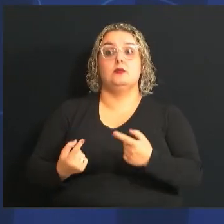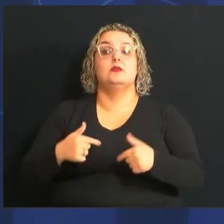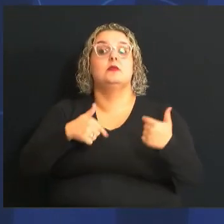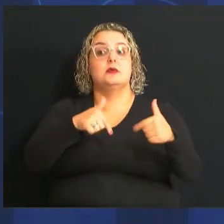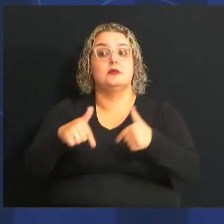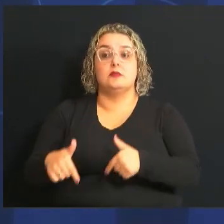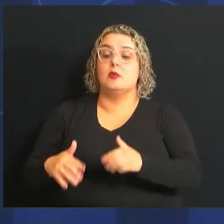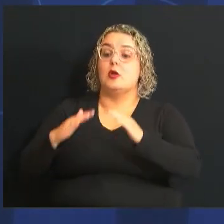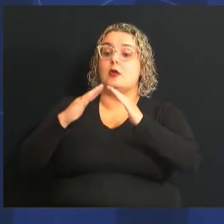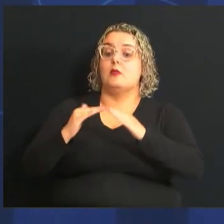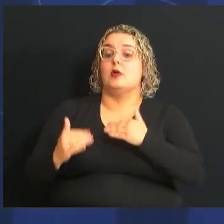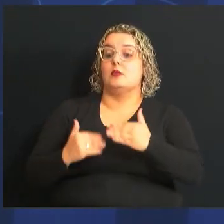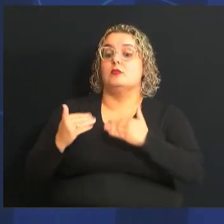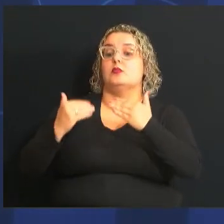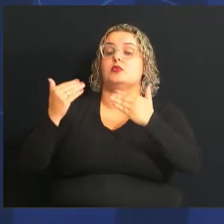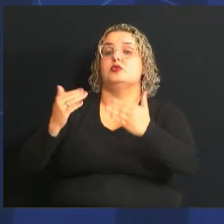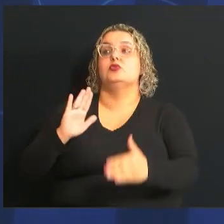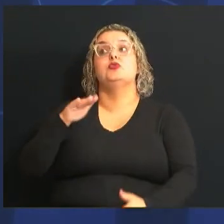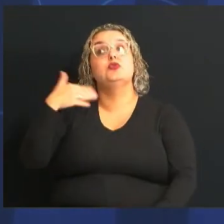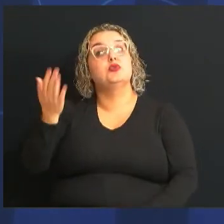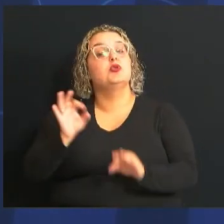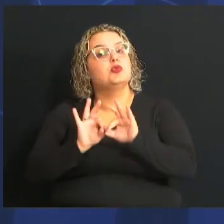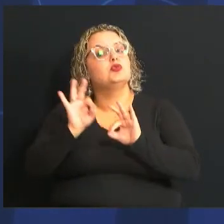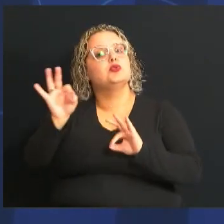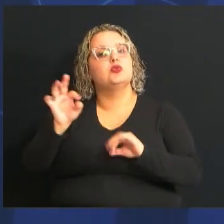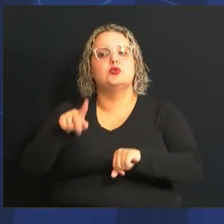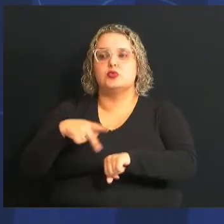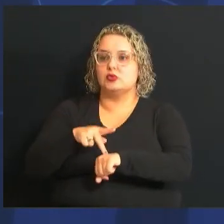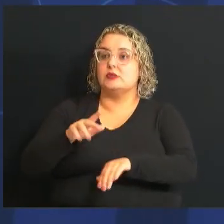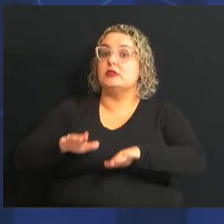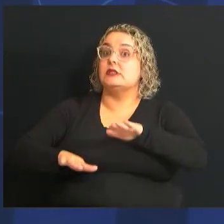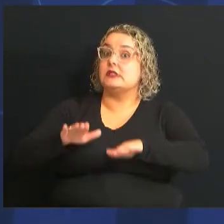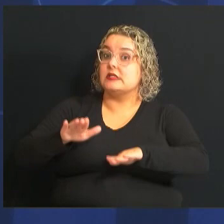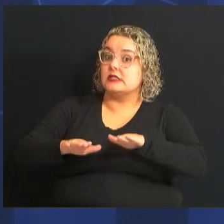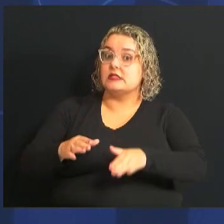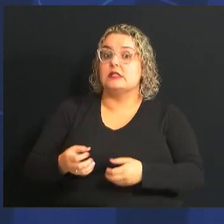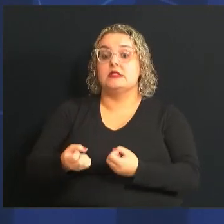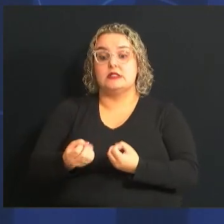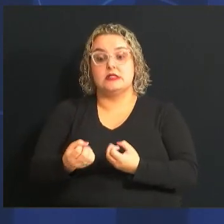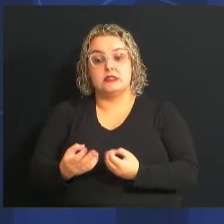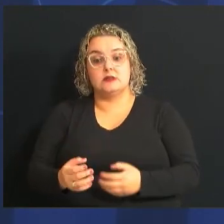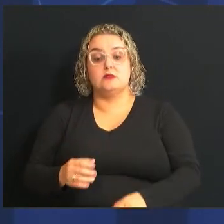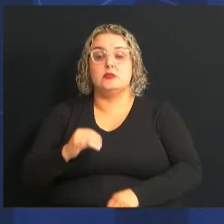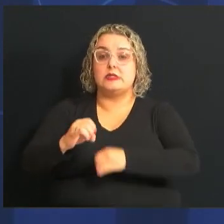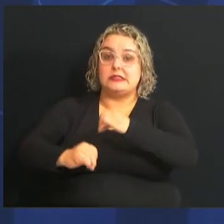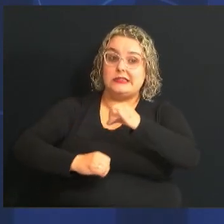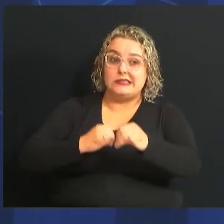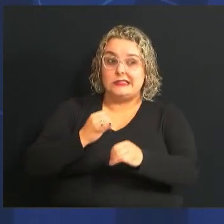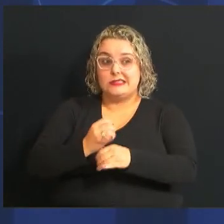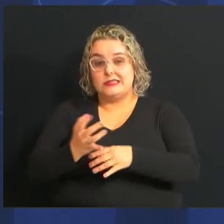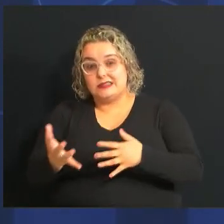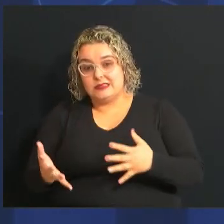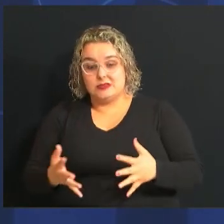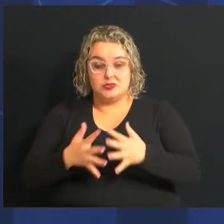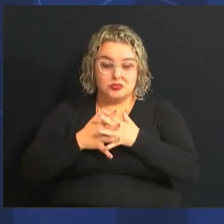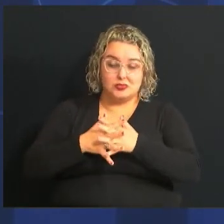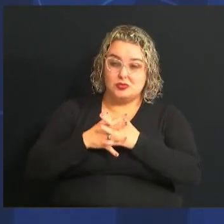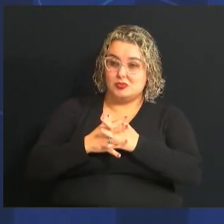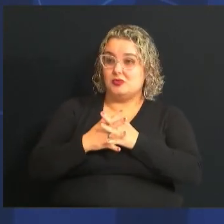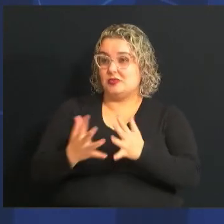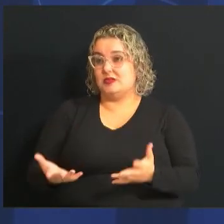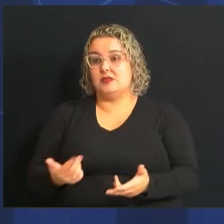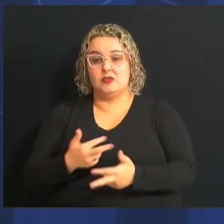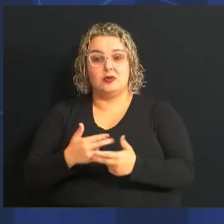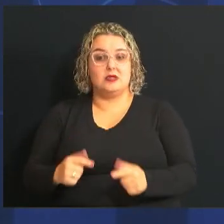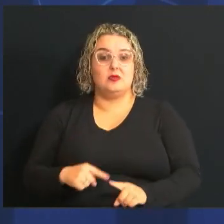querem construir essa vida longe do país e às vezes as informações pela internet elas ficam um pouco confusas, você acha coisas